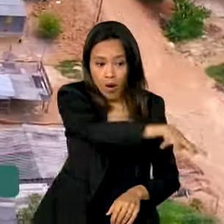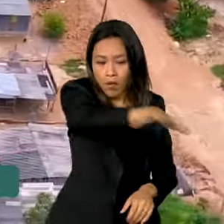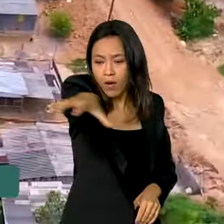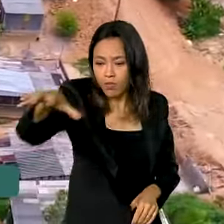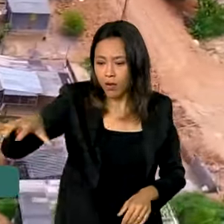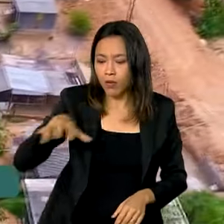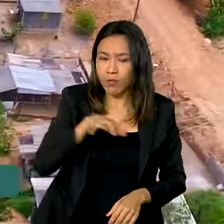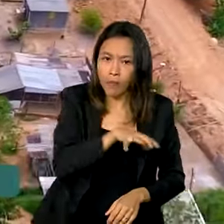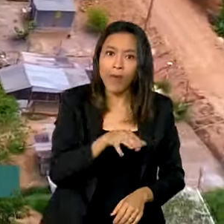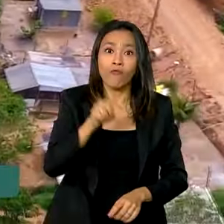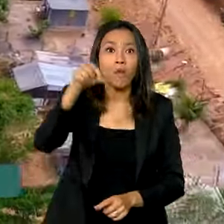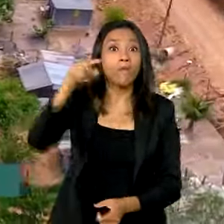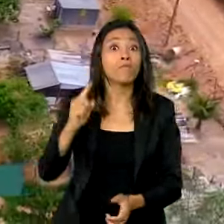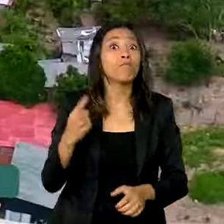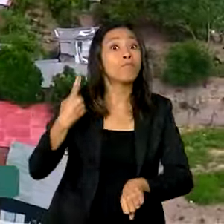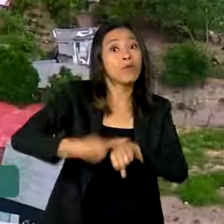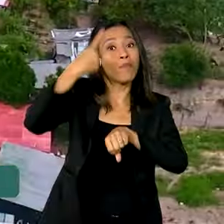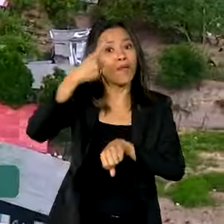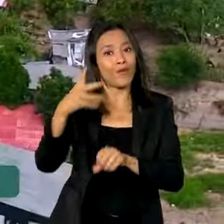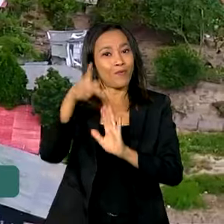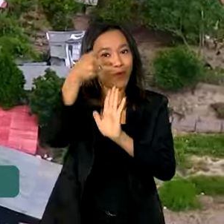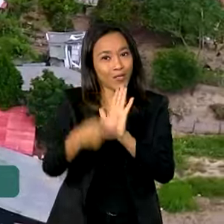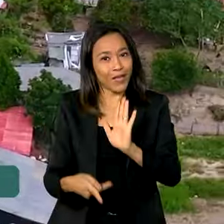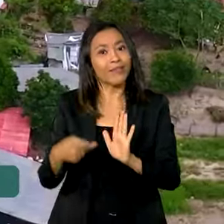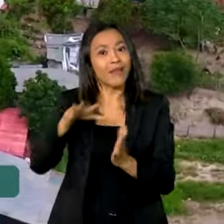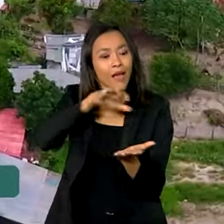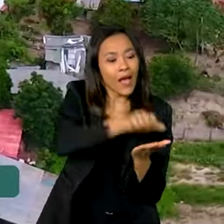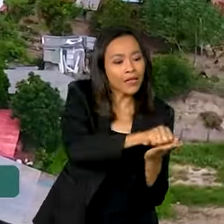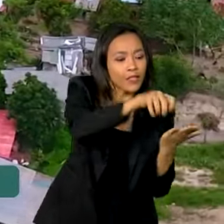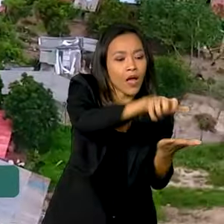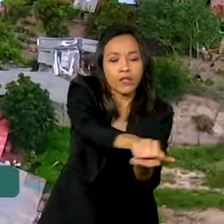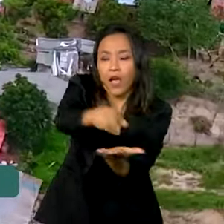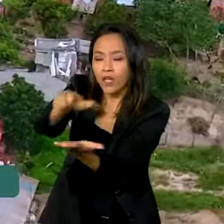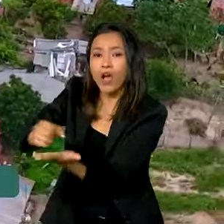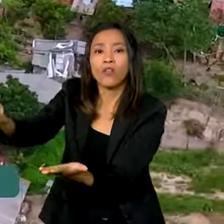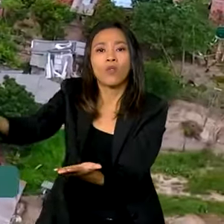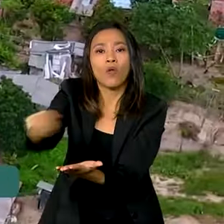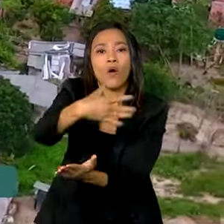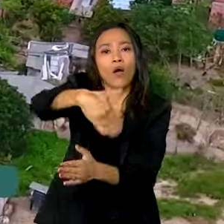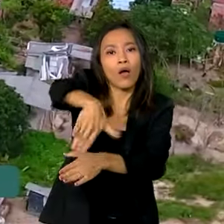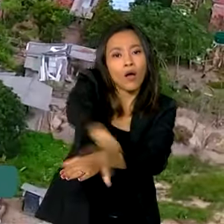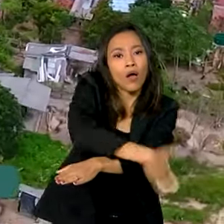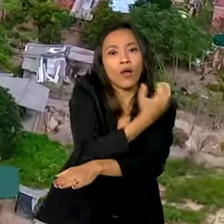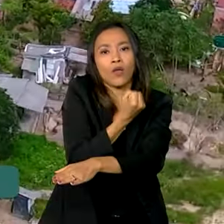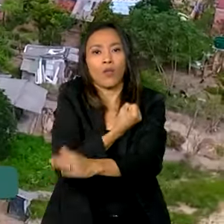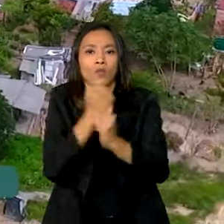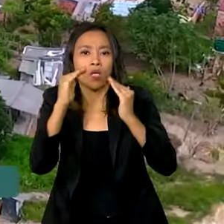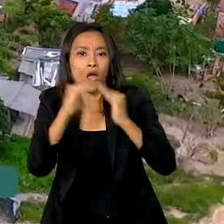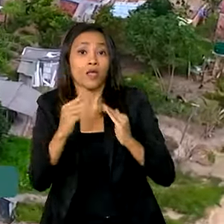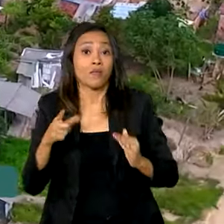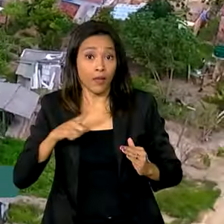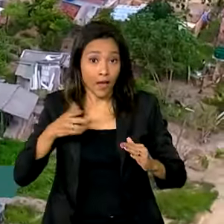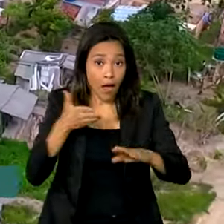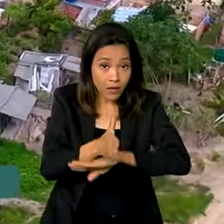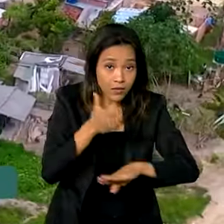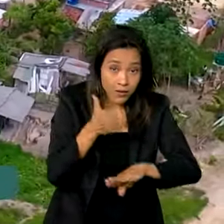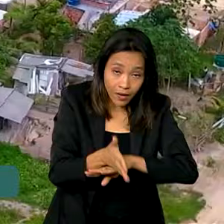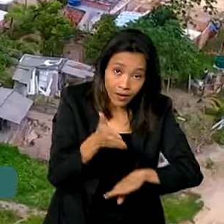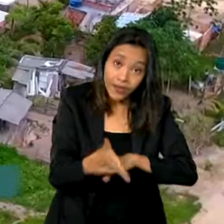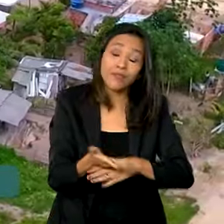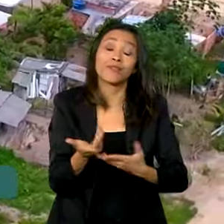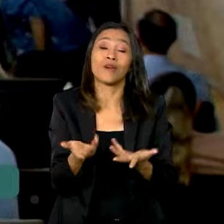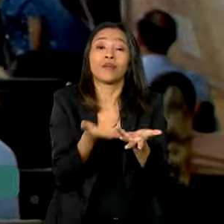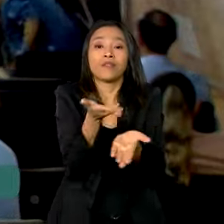meio de um projeto piloto que cadastrou novos endereços com a finalidade de ampliar o acesso dos moradores a serviços